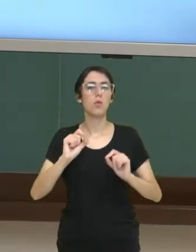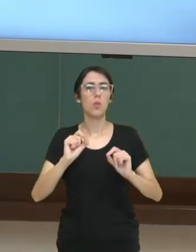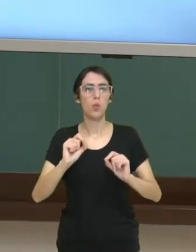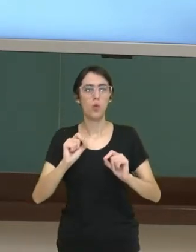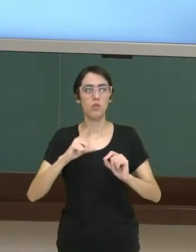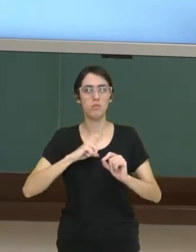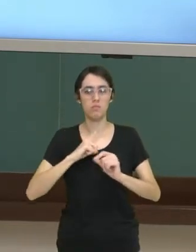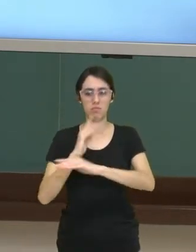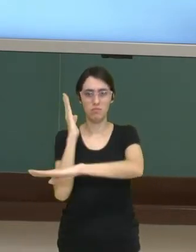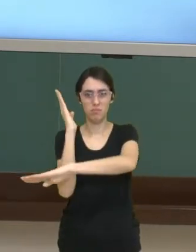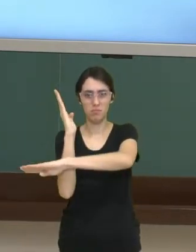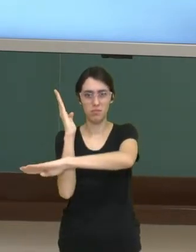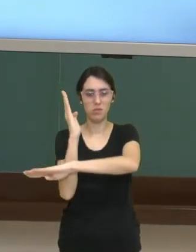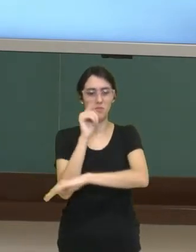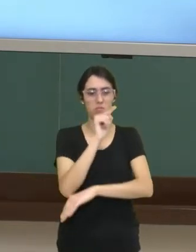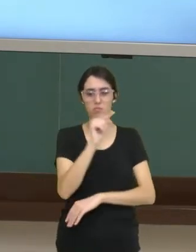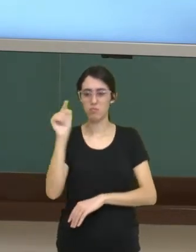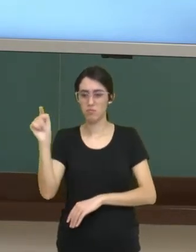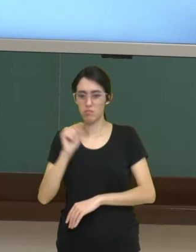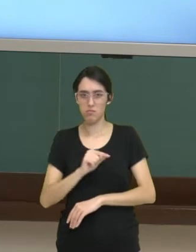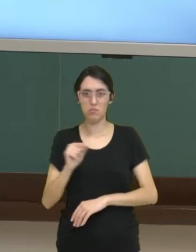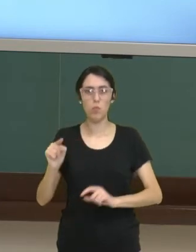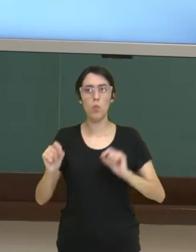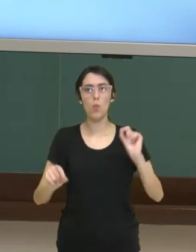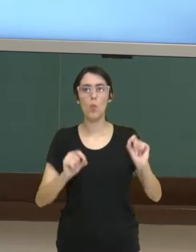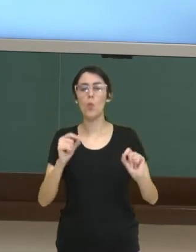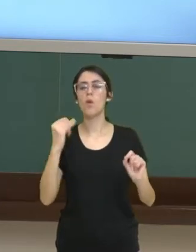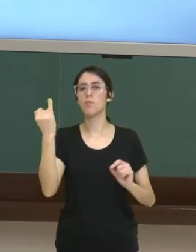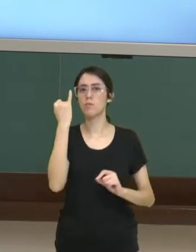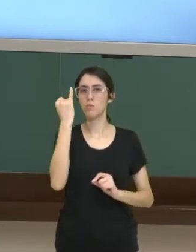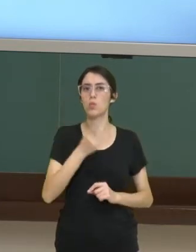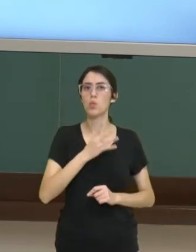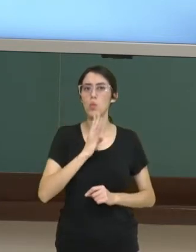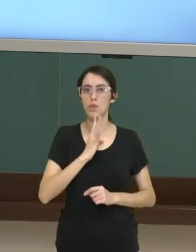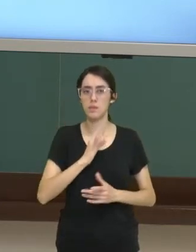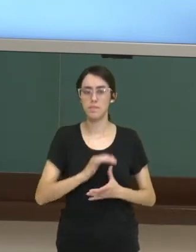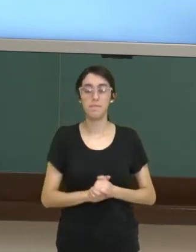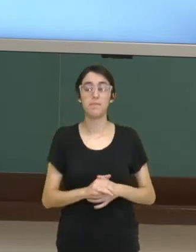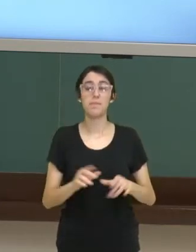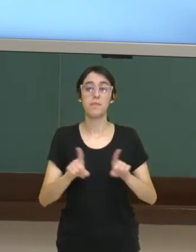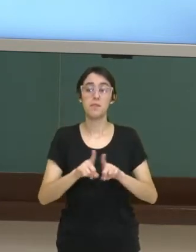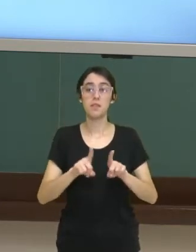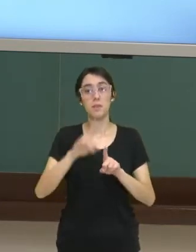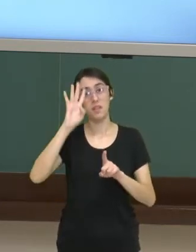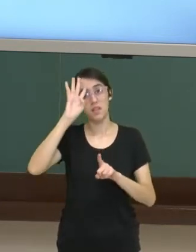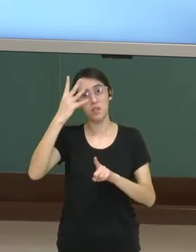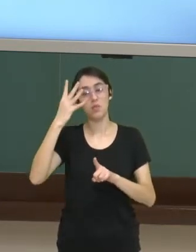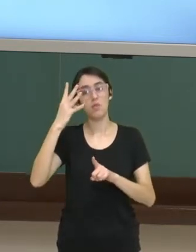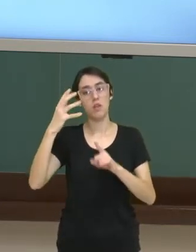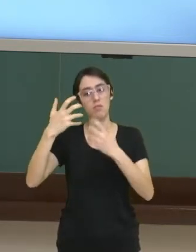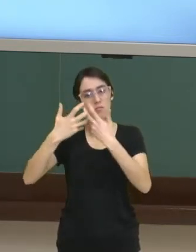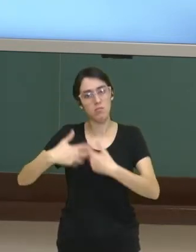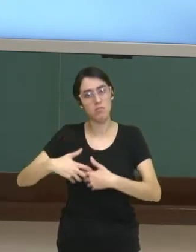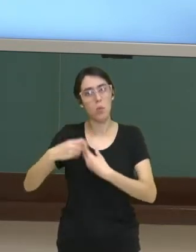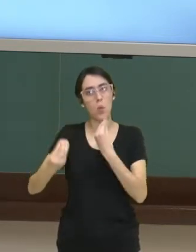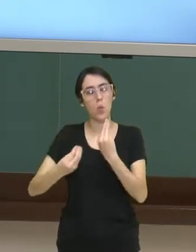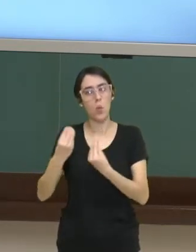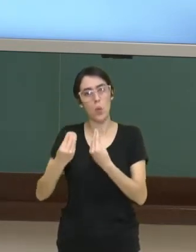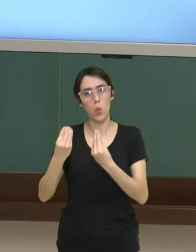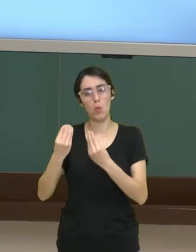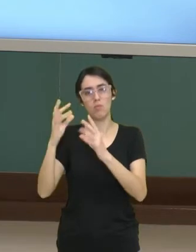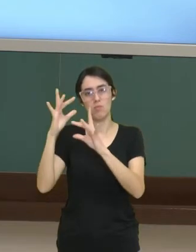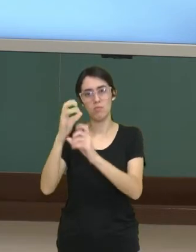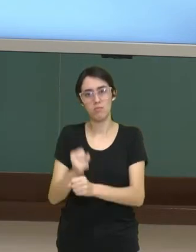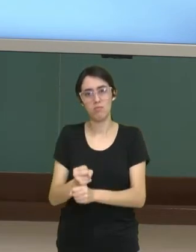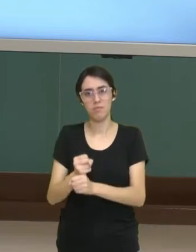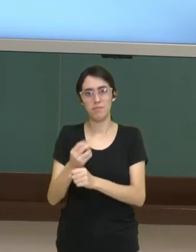pontos dentro de um plano cartesiano, extremamente importante, né? E resolver problemas que envolvam essa